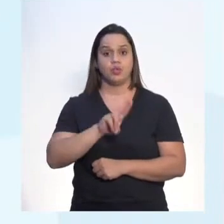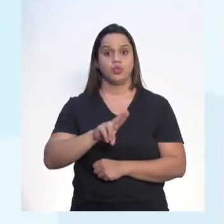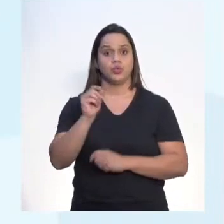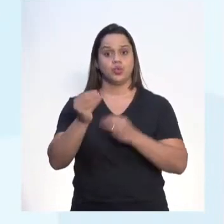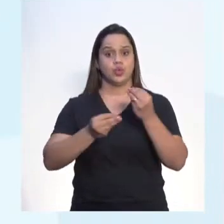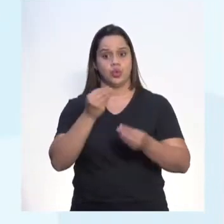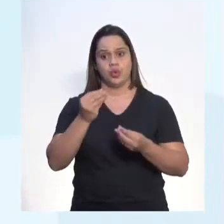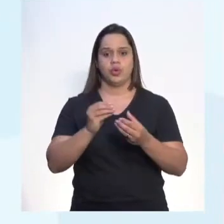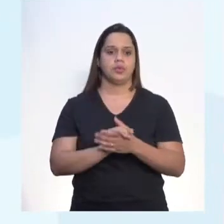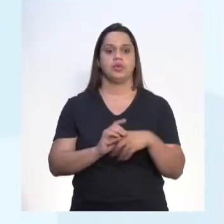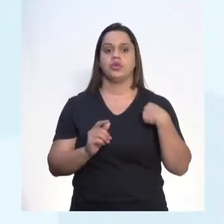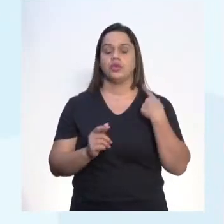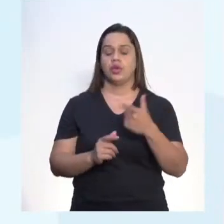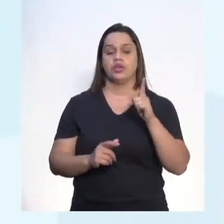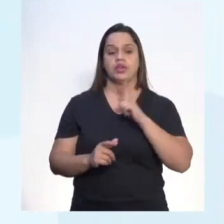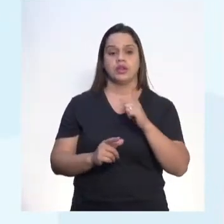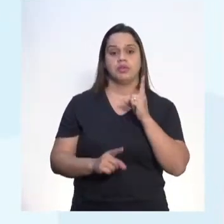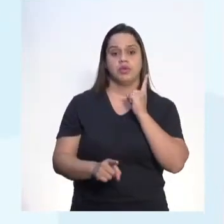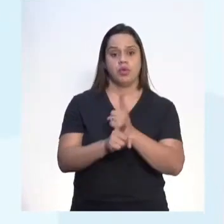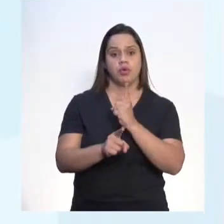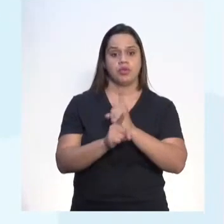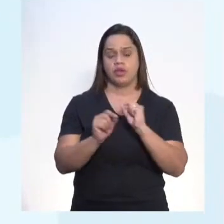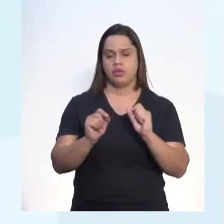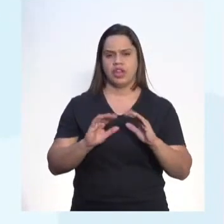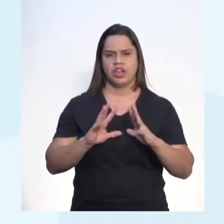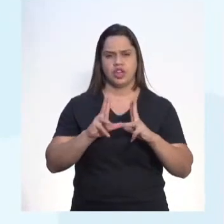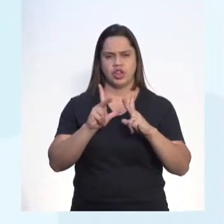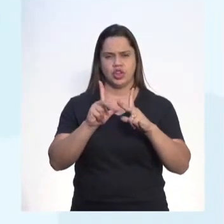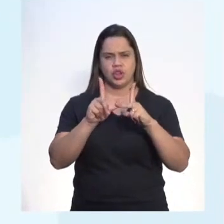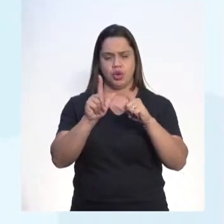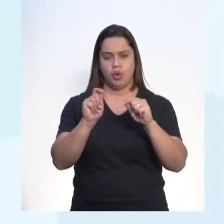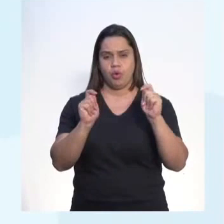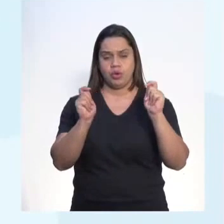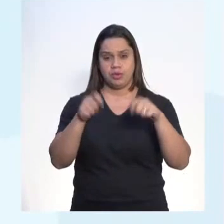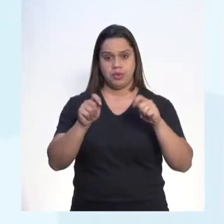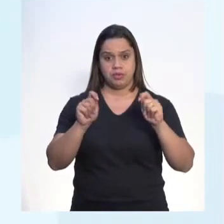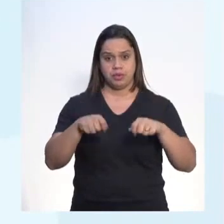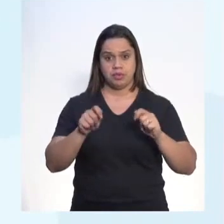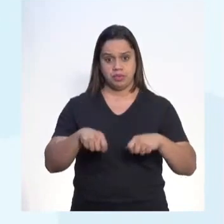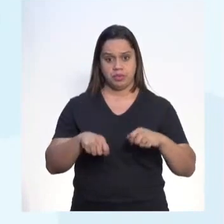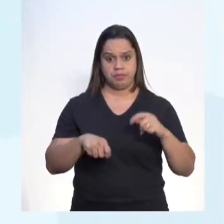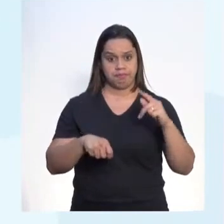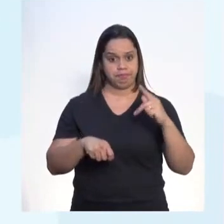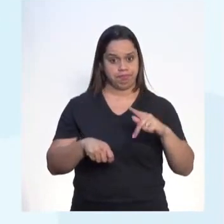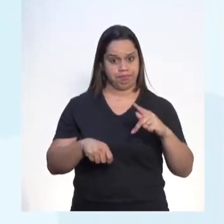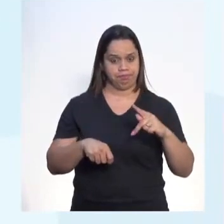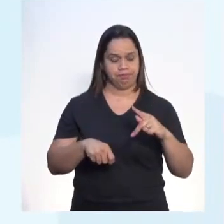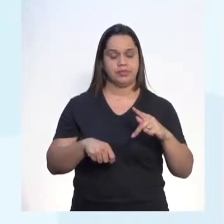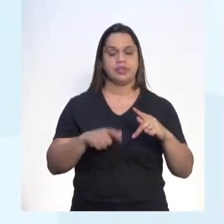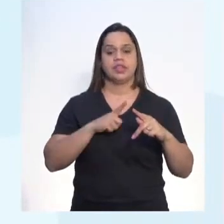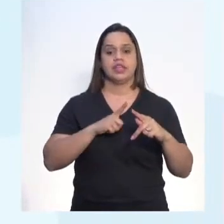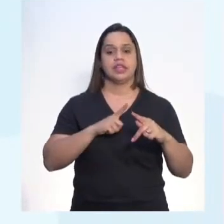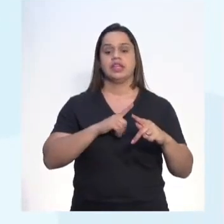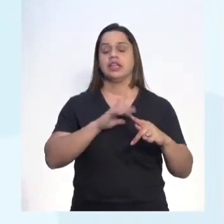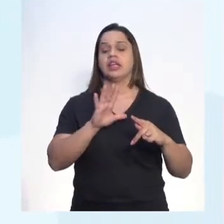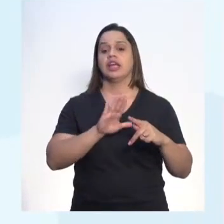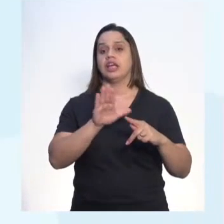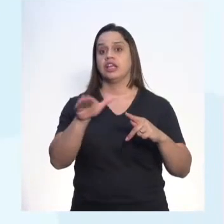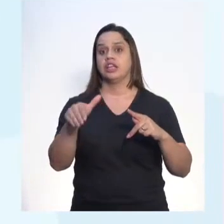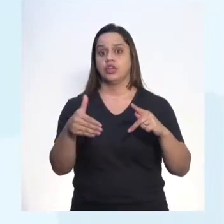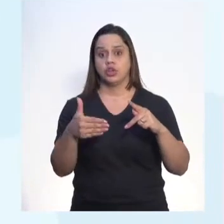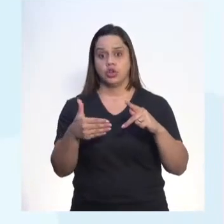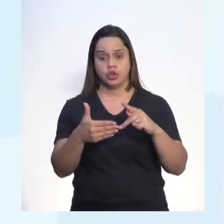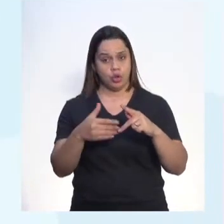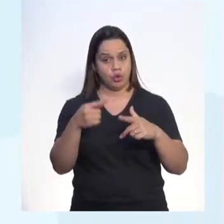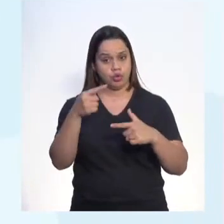utilizado quando nós temos que encontrar todas as possibilidades entre todos